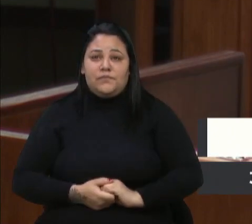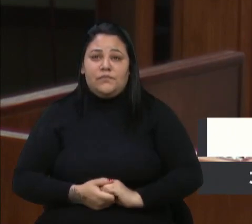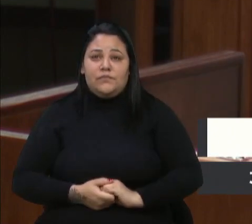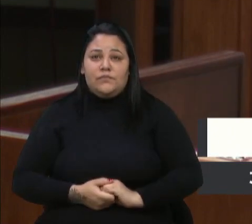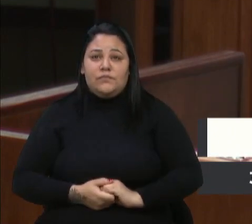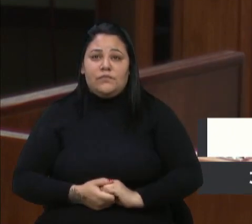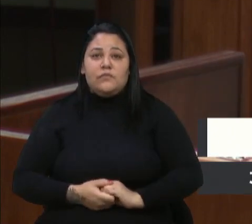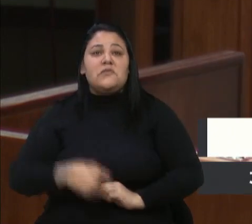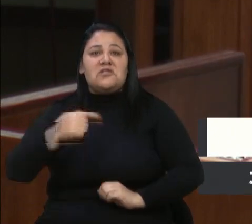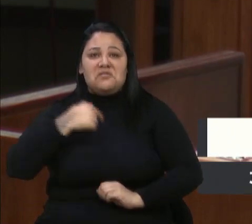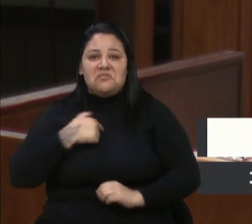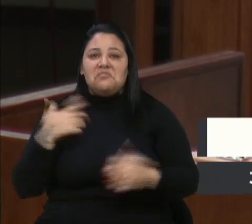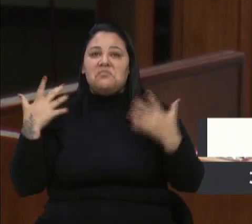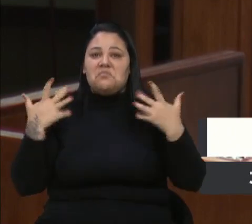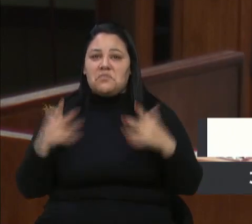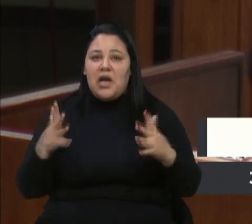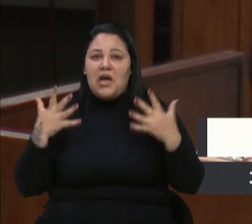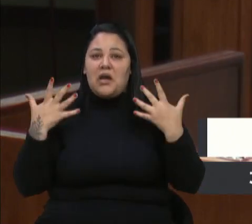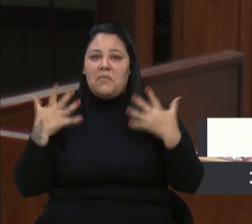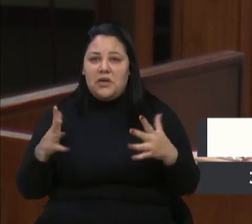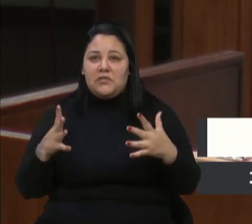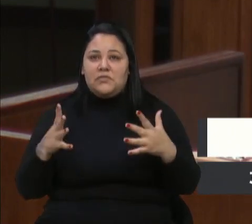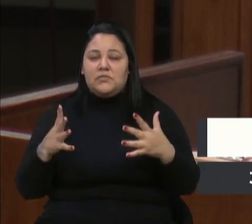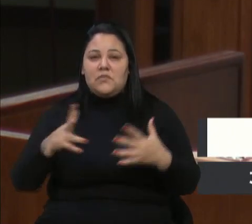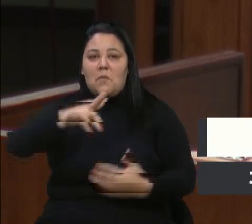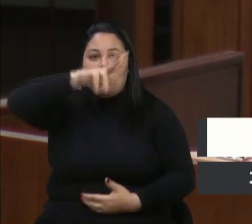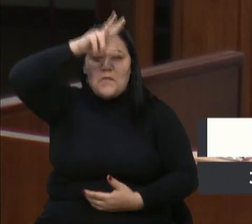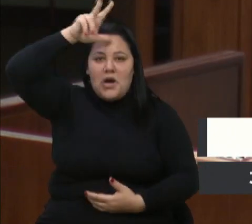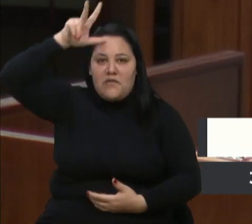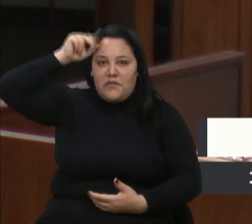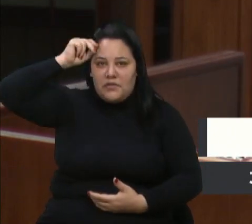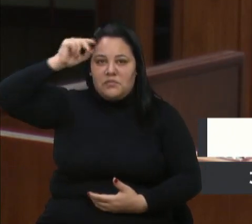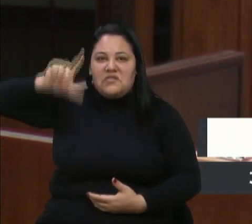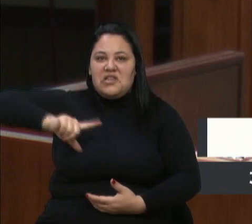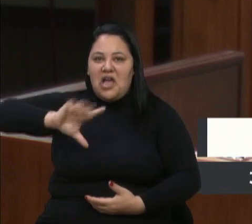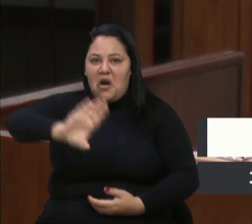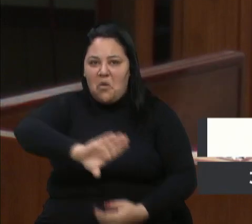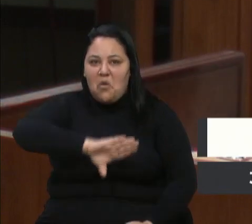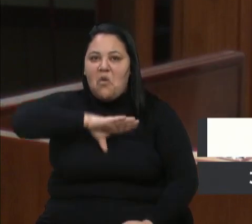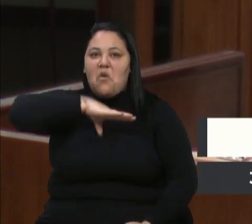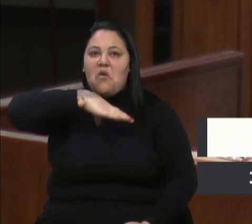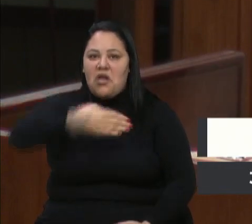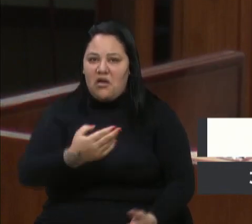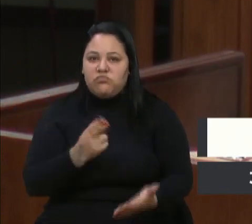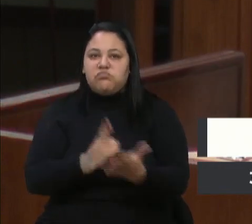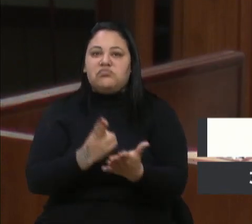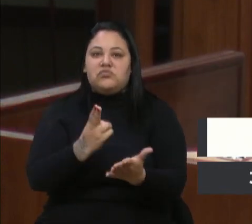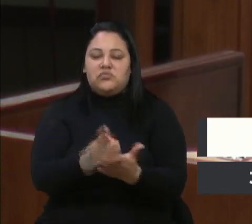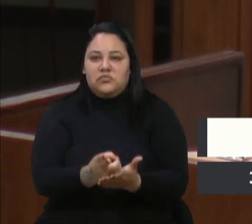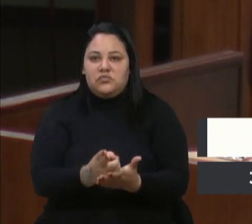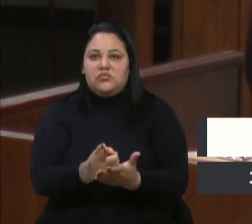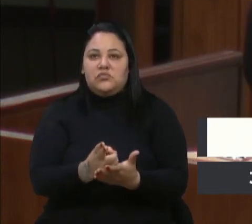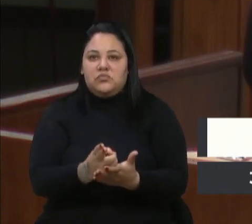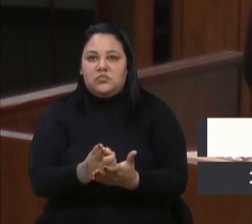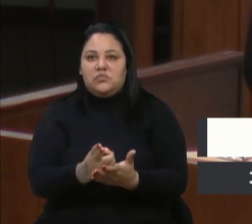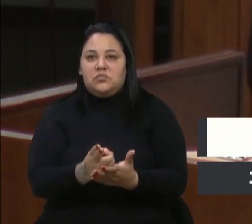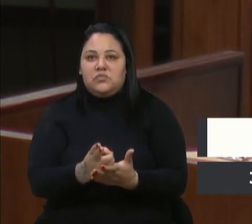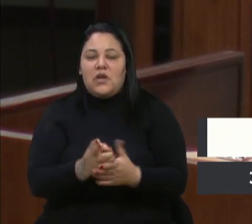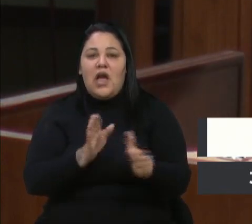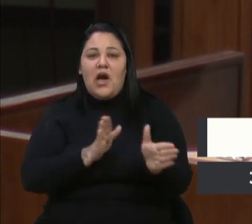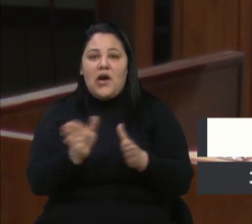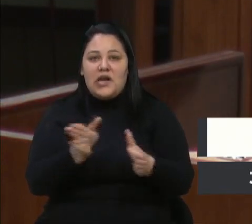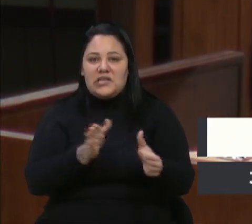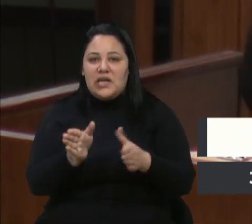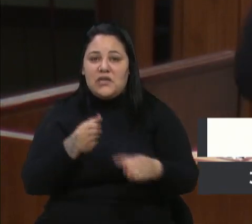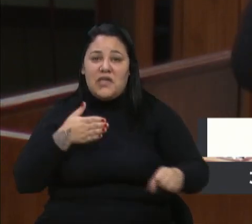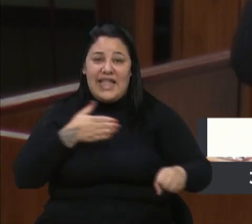e eu elogio o prefeito por ter a coragem de dar prosseguimento ao acesso do bairro